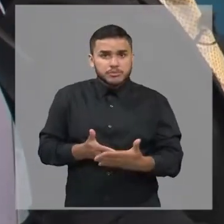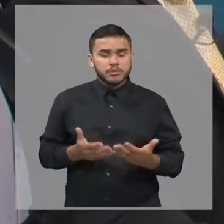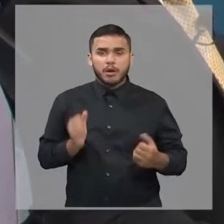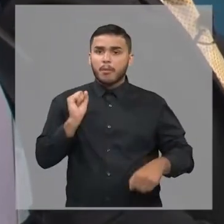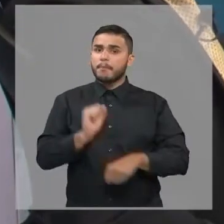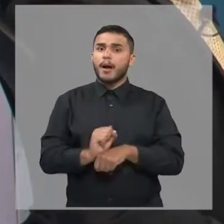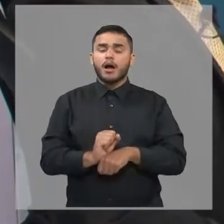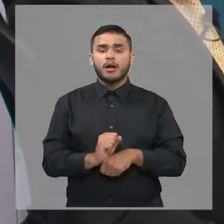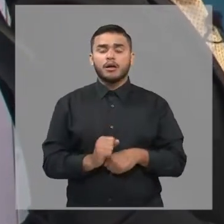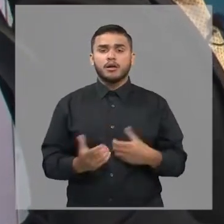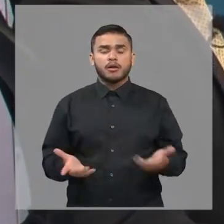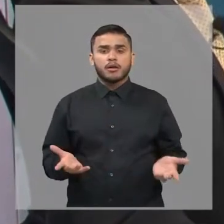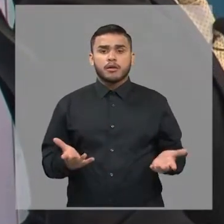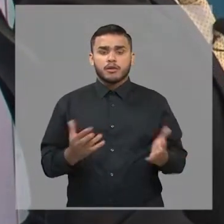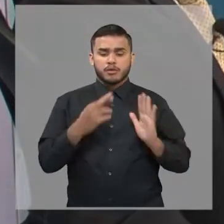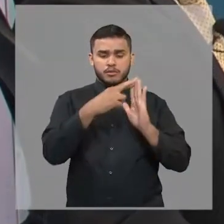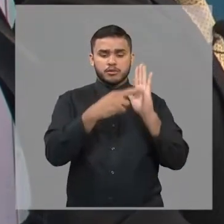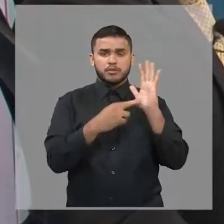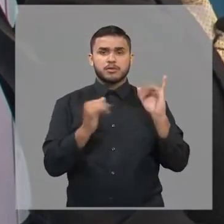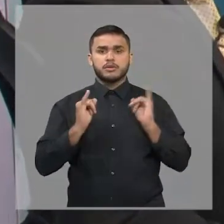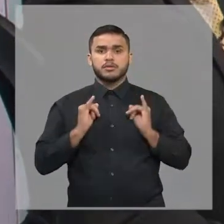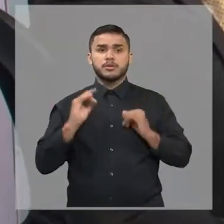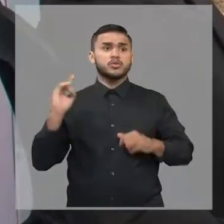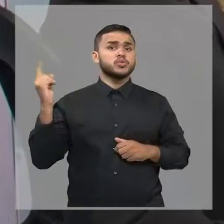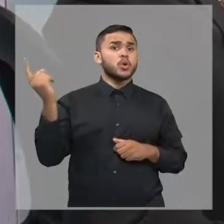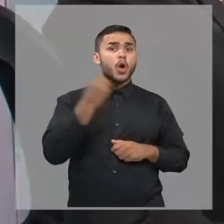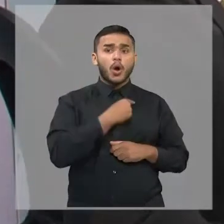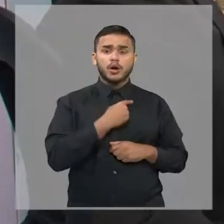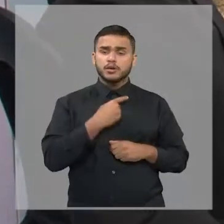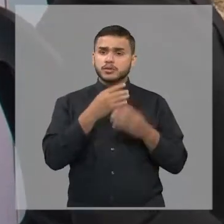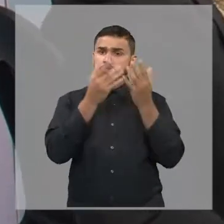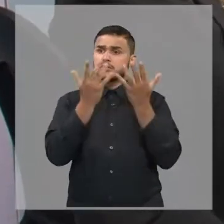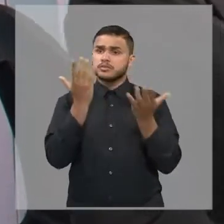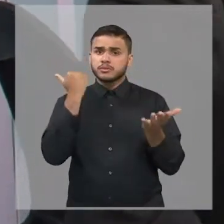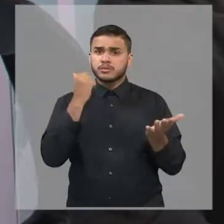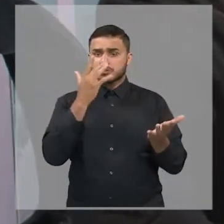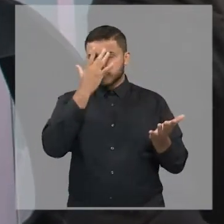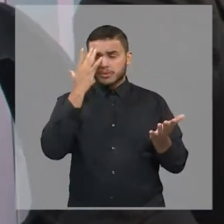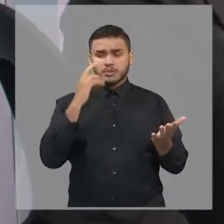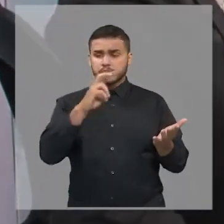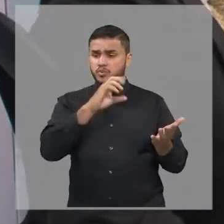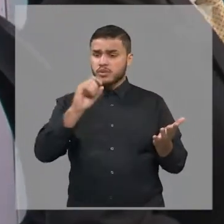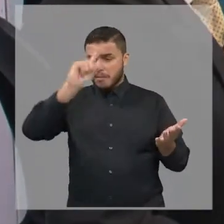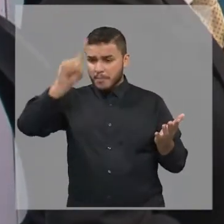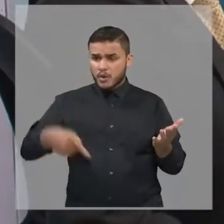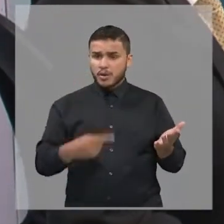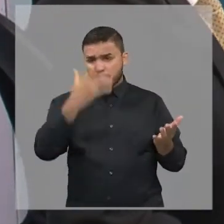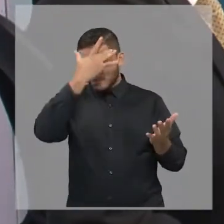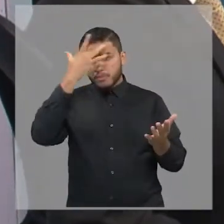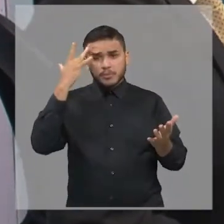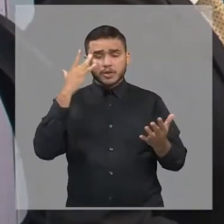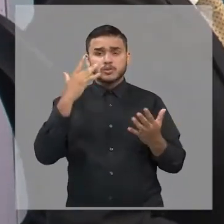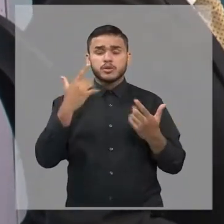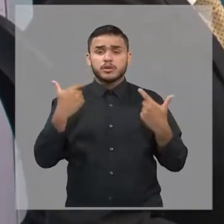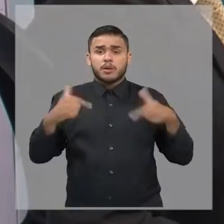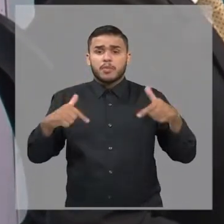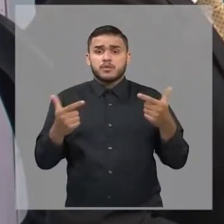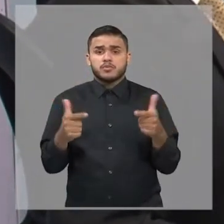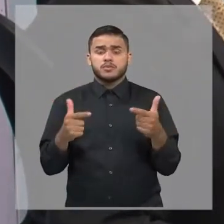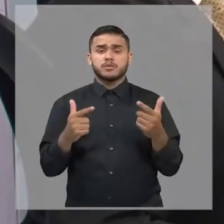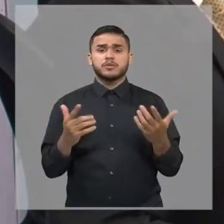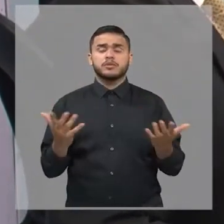Brasil travou. A reforma da Previdência é uma pauta de todos nós, dos 50 milhões de desempregados, não vão